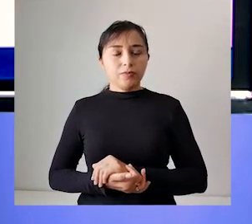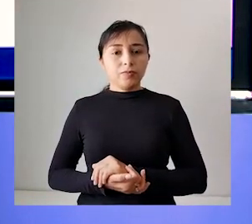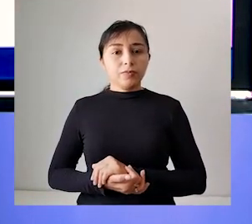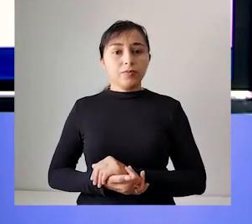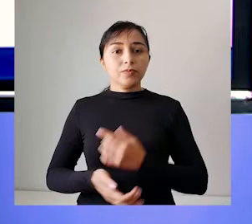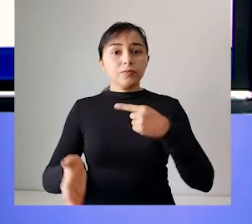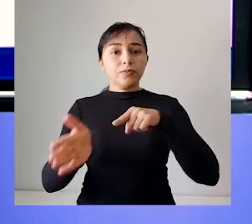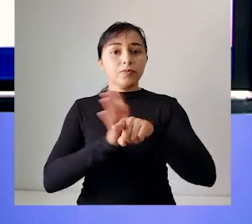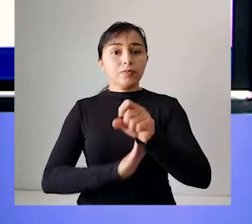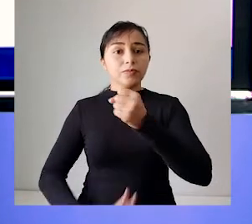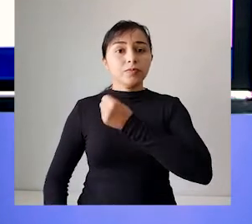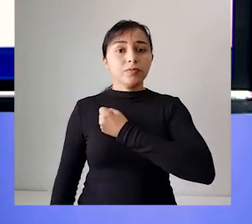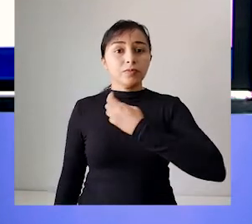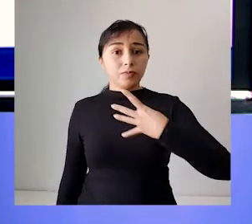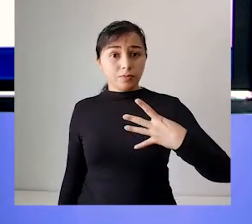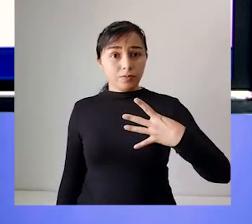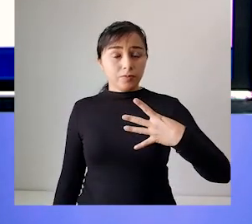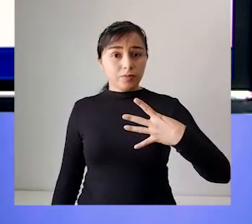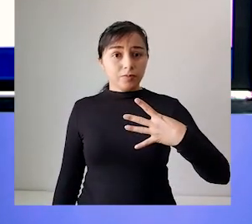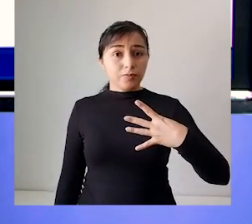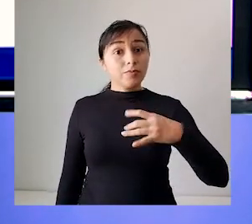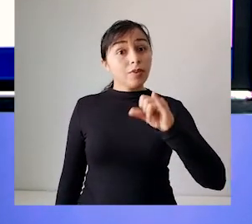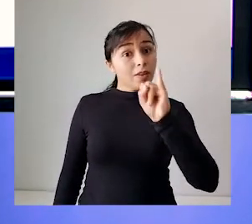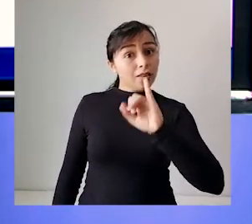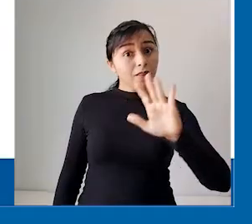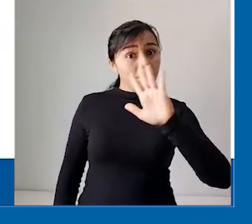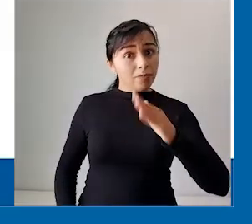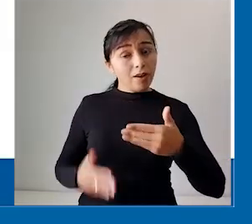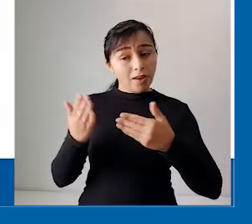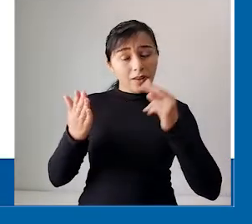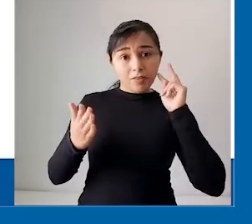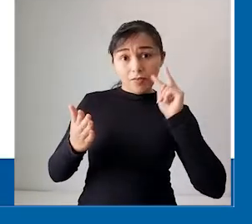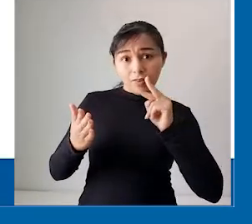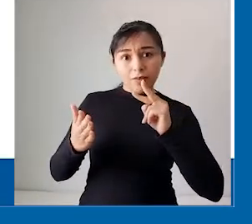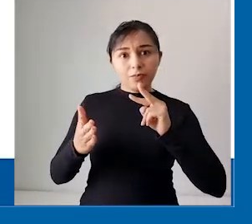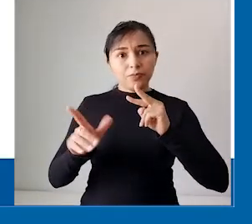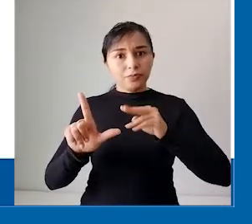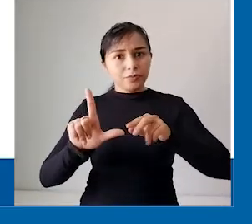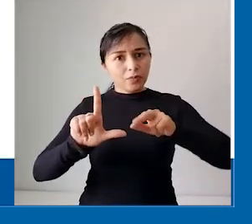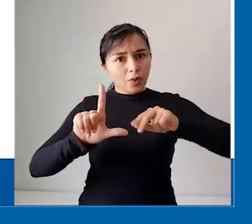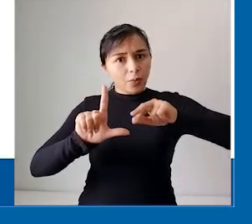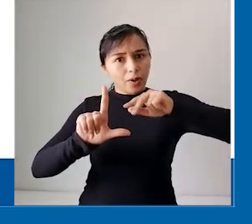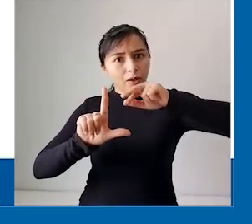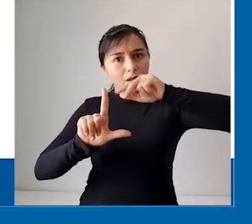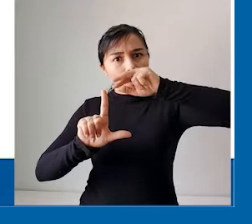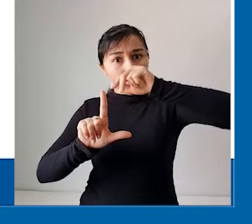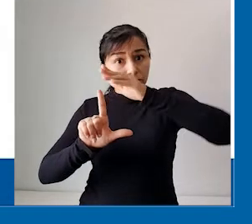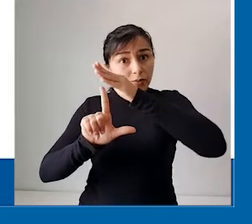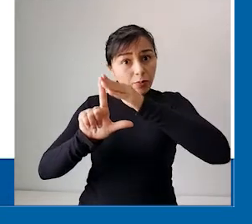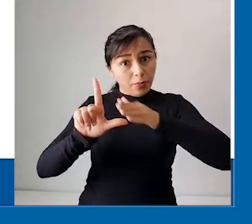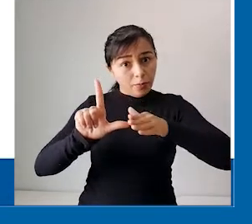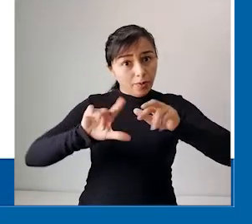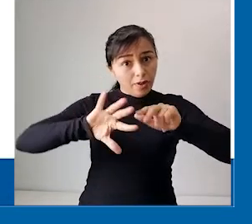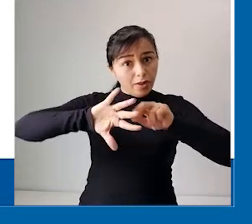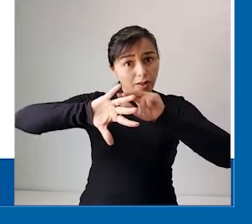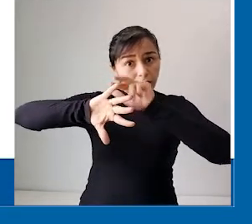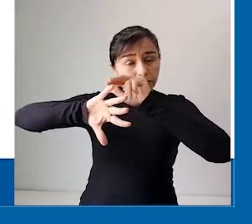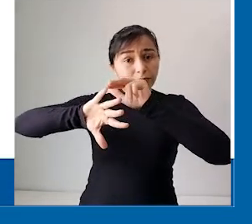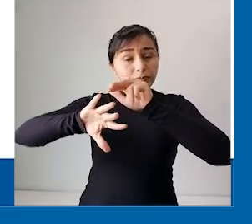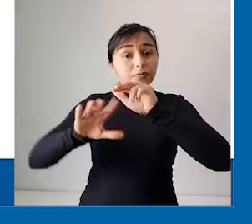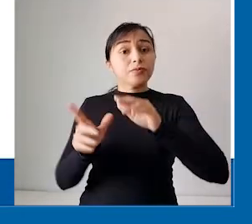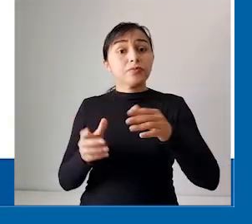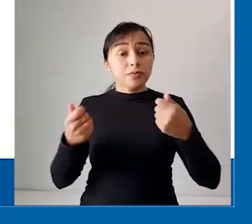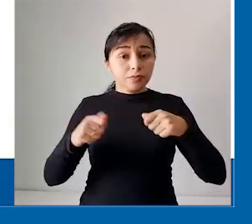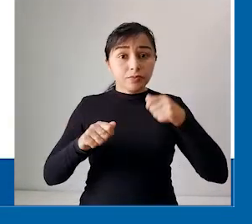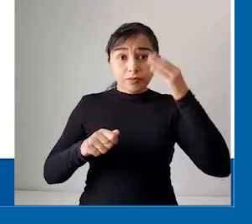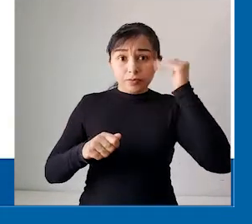Vamos aqui para o exercício de número 4. Na figura, a medida aproximada em metros do comprimento